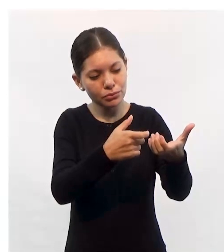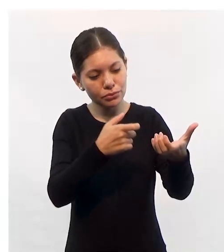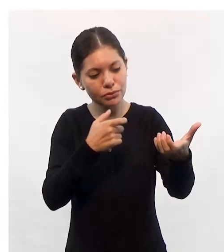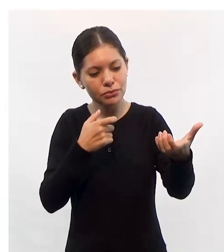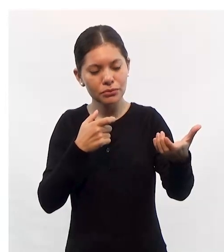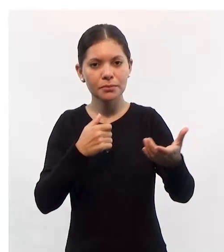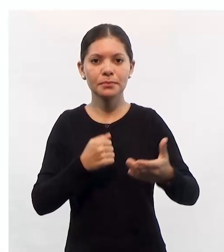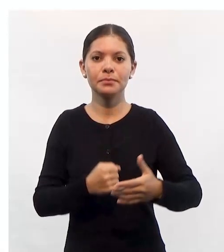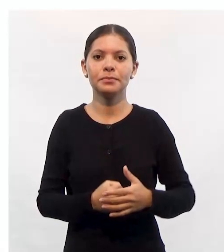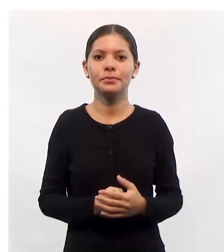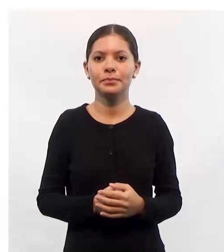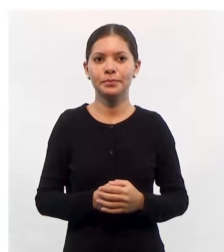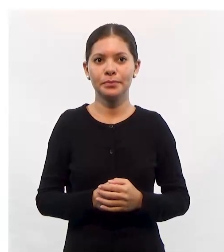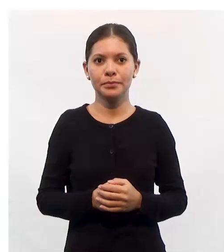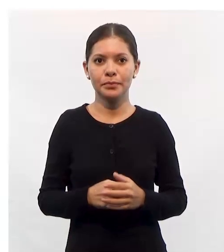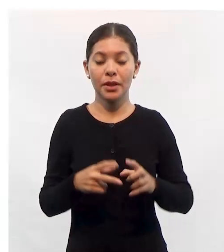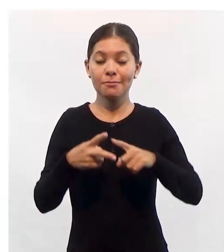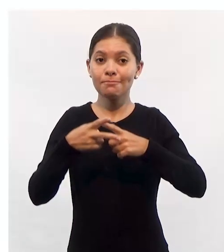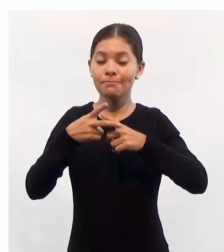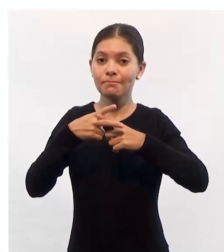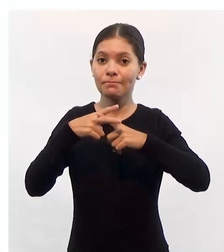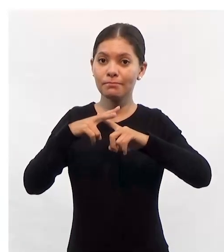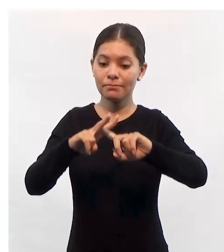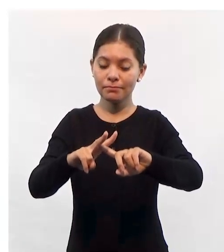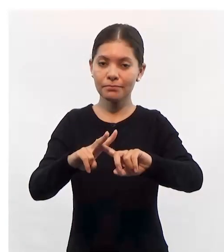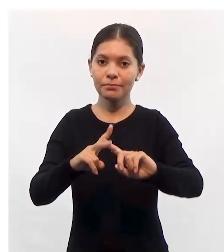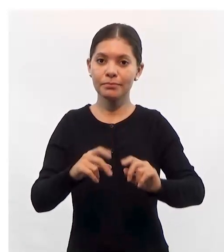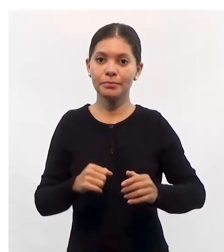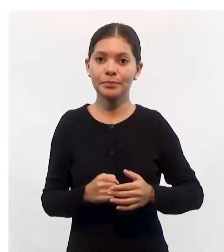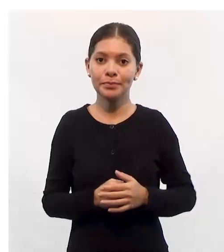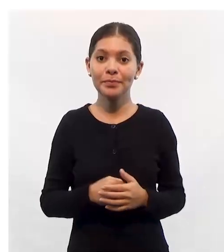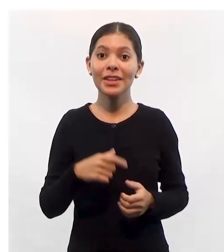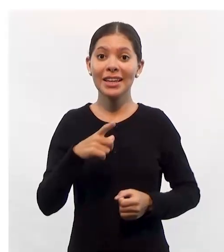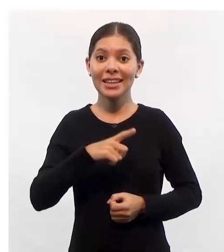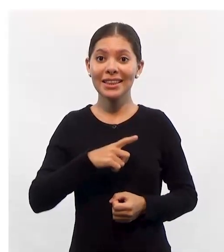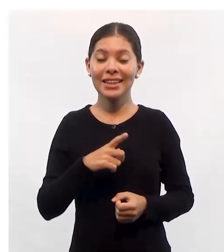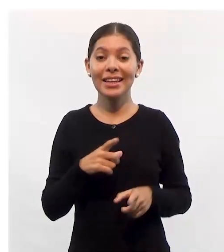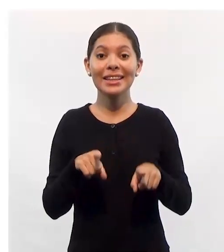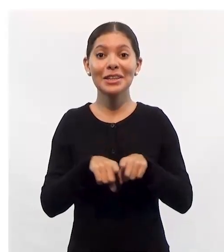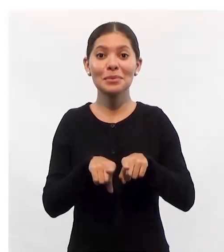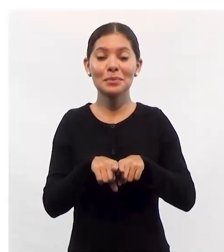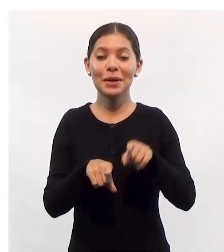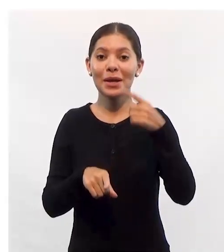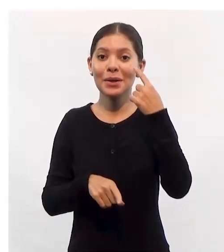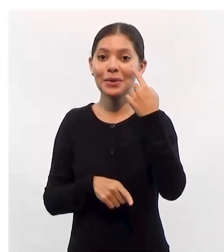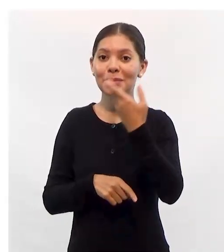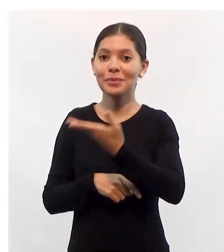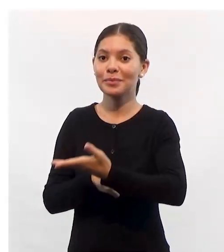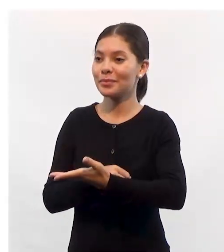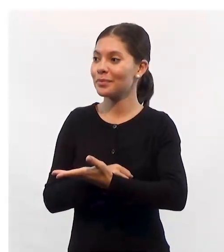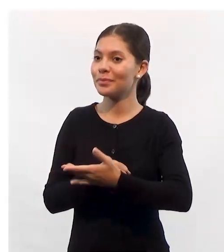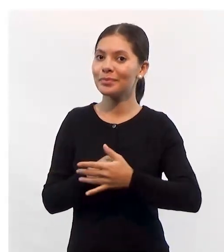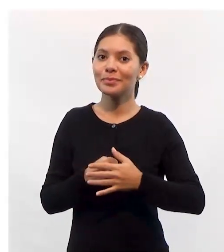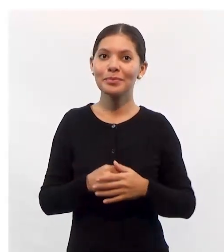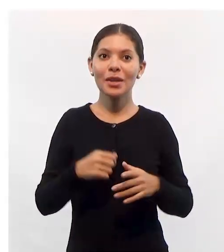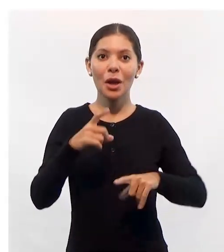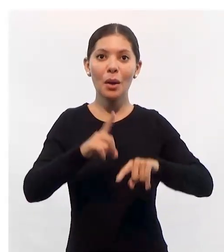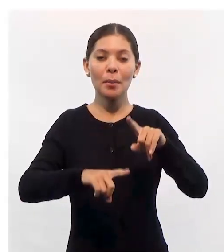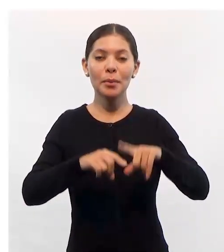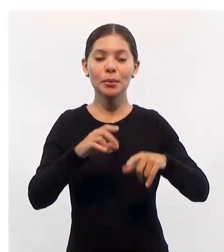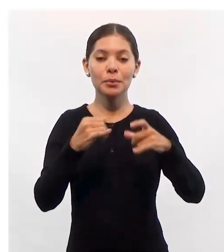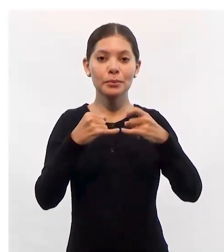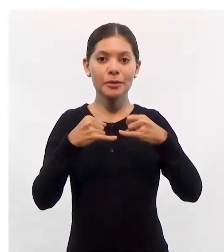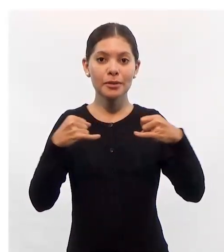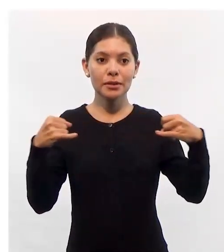de prensagem e de retífica. E nós temos também um layout de produto em linha.